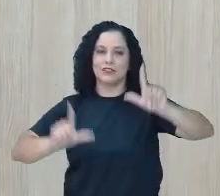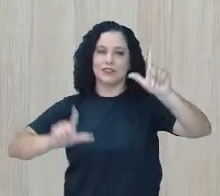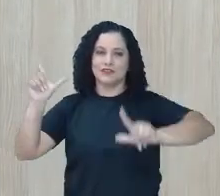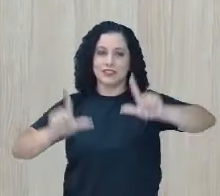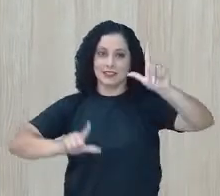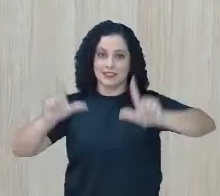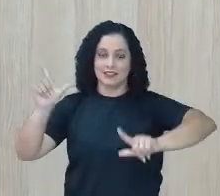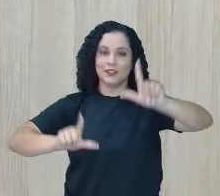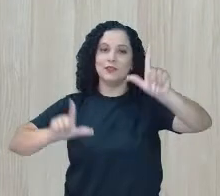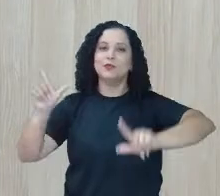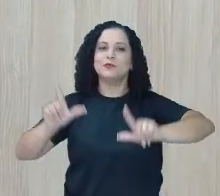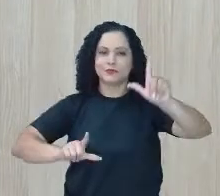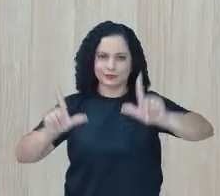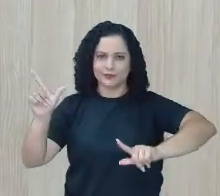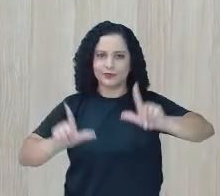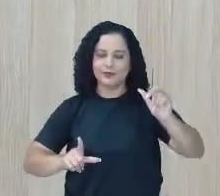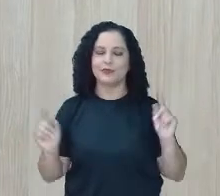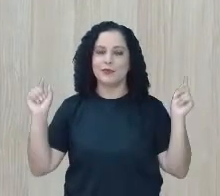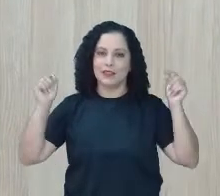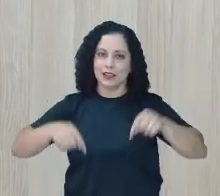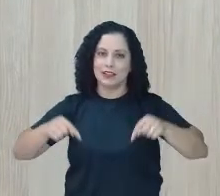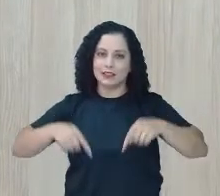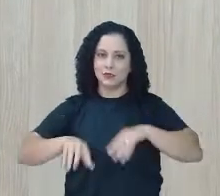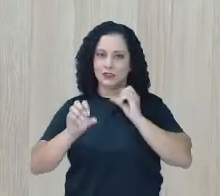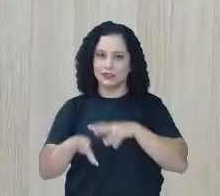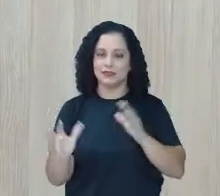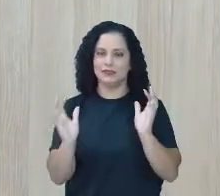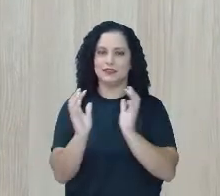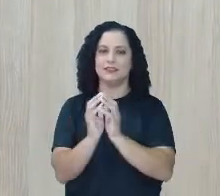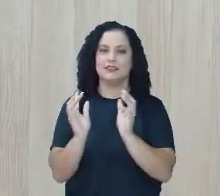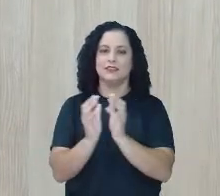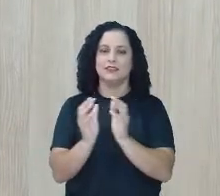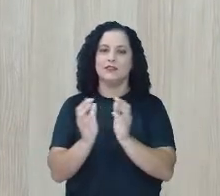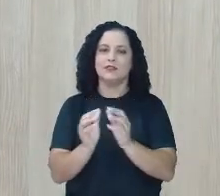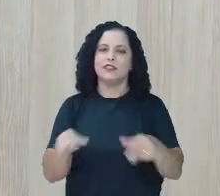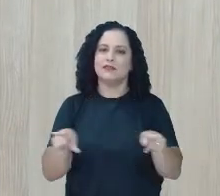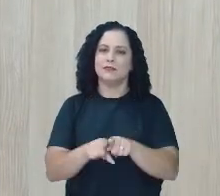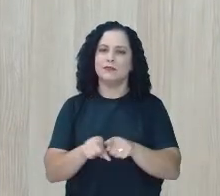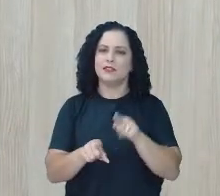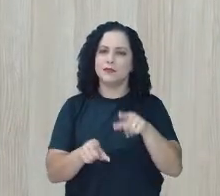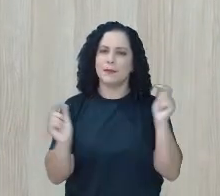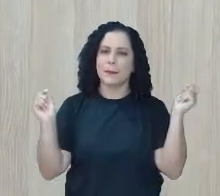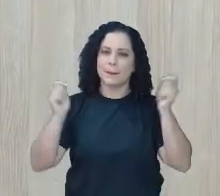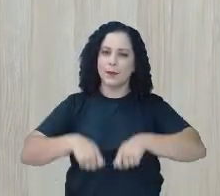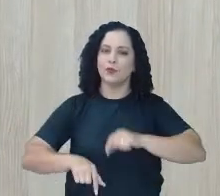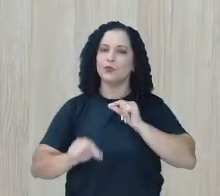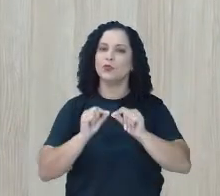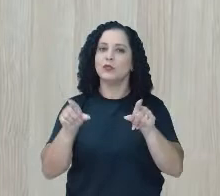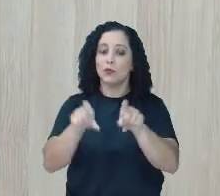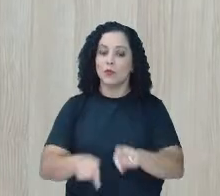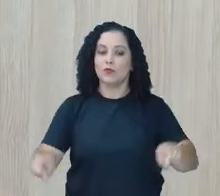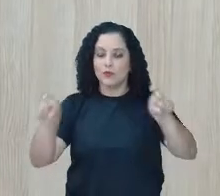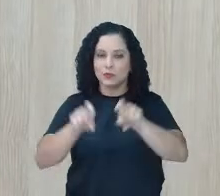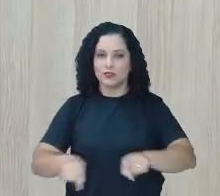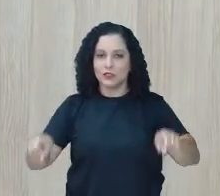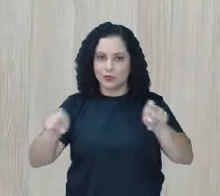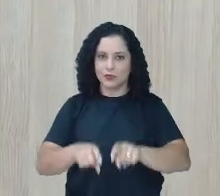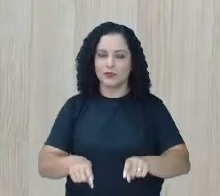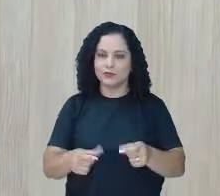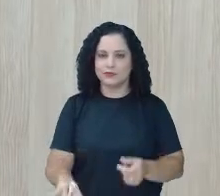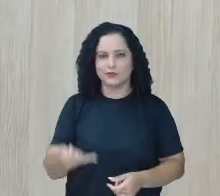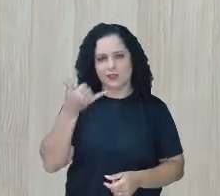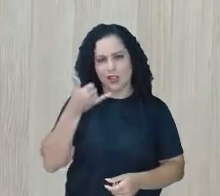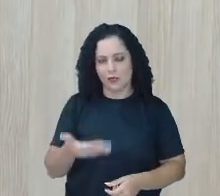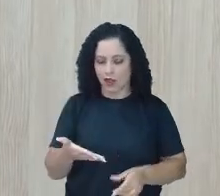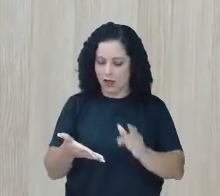ao vivo, diretamente dos estúdios do Educa Recife, mas depois você pode dar uma olhadinha no computador e no celular também,